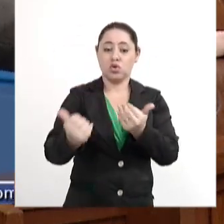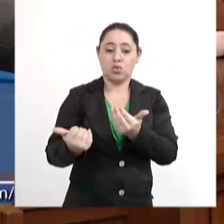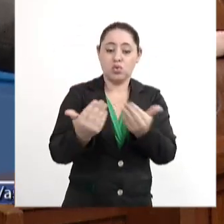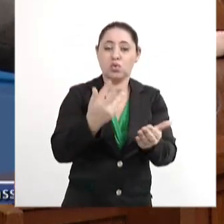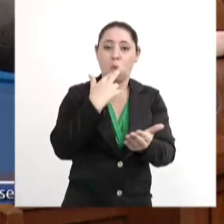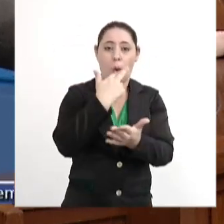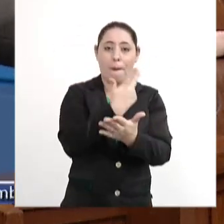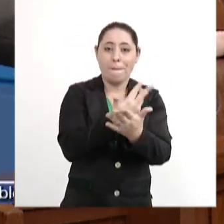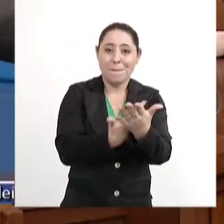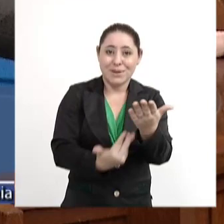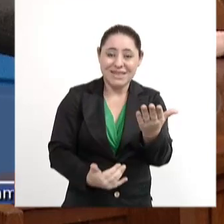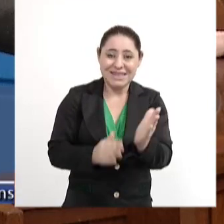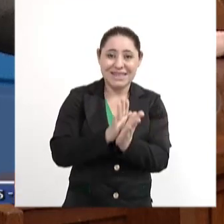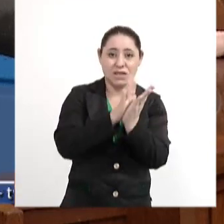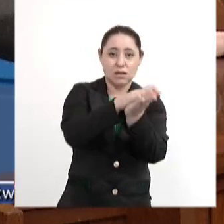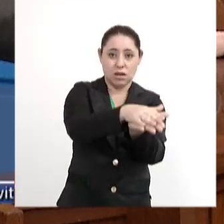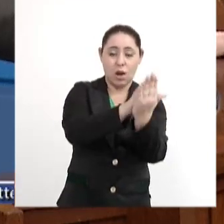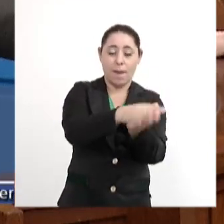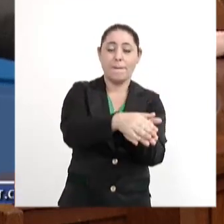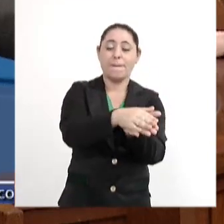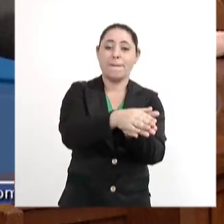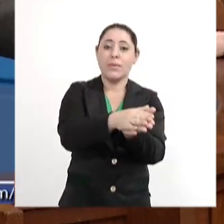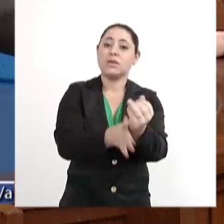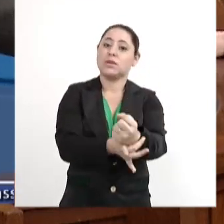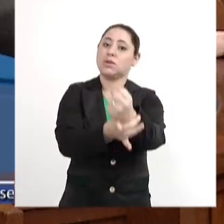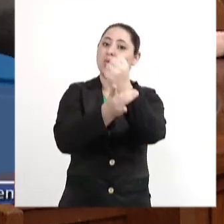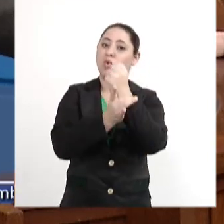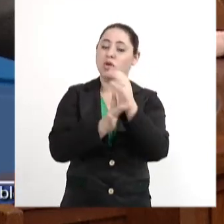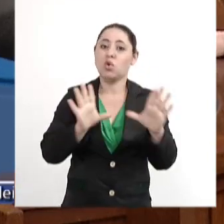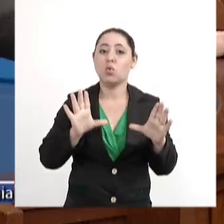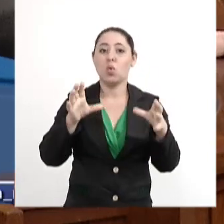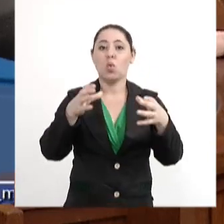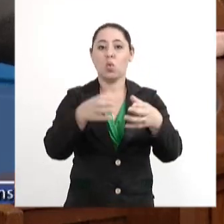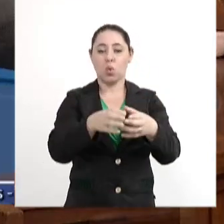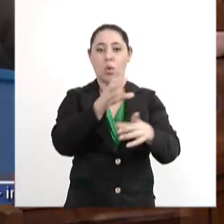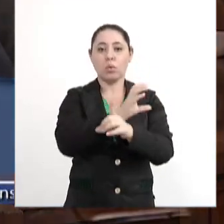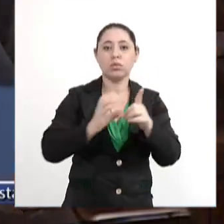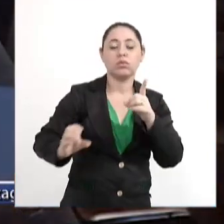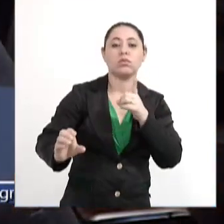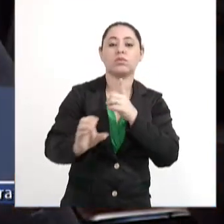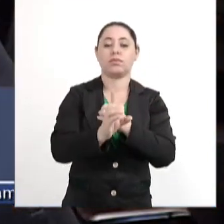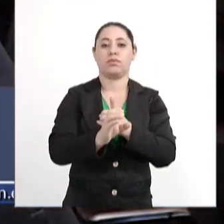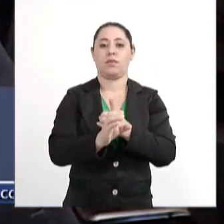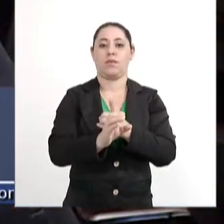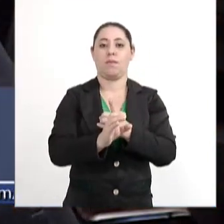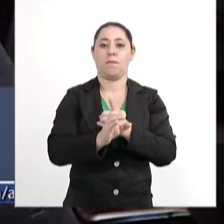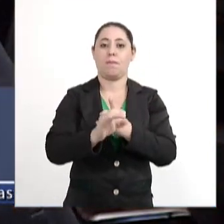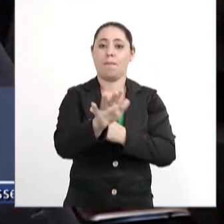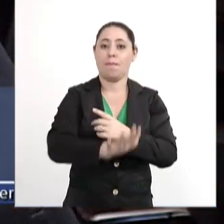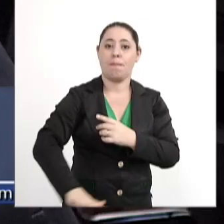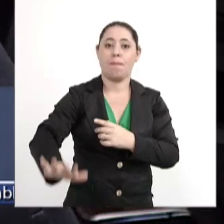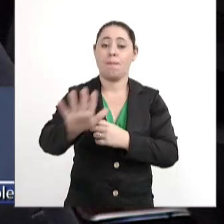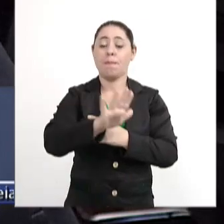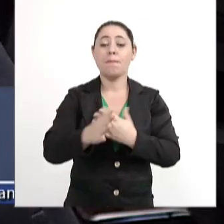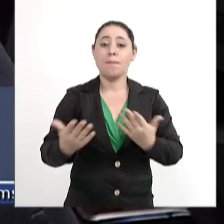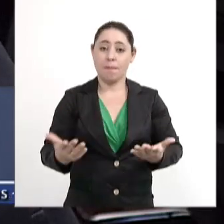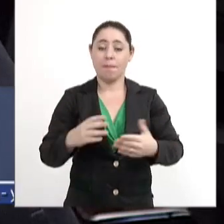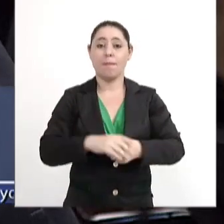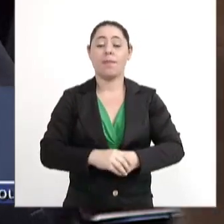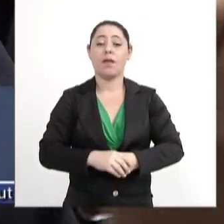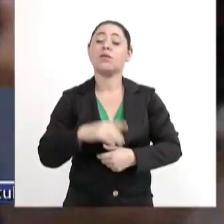sangue, para a segurança de todo o conjunto da comunidade, da sua grande expressão, na sua grande